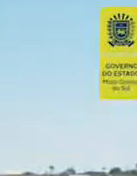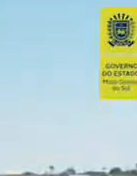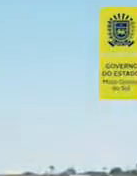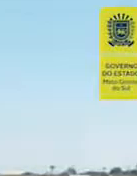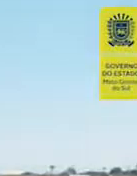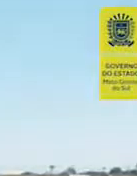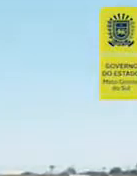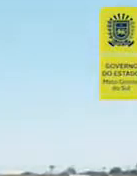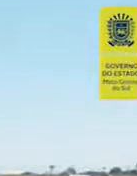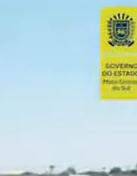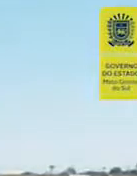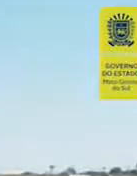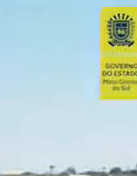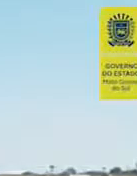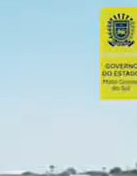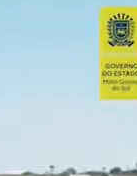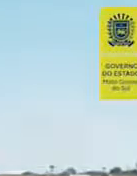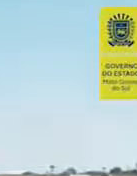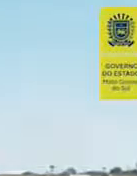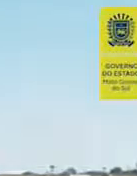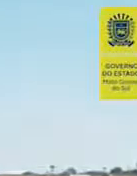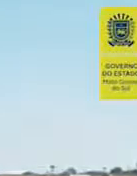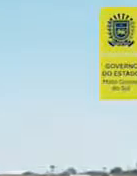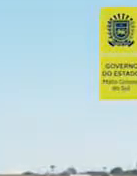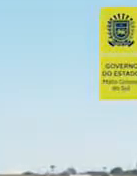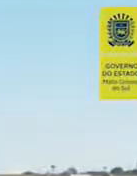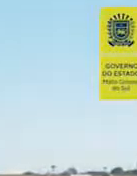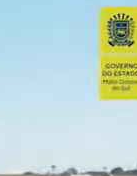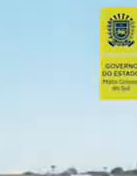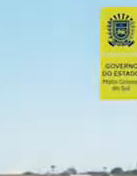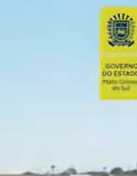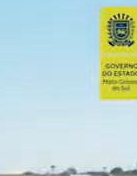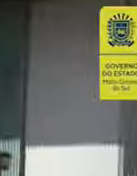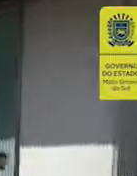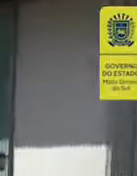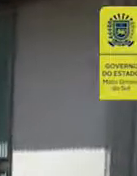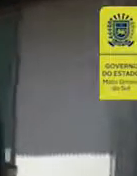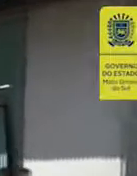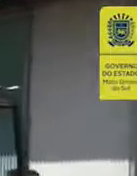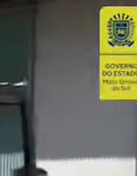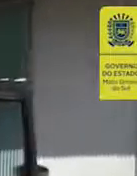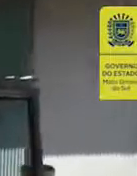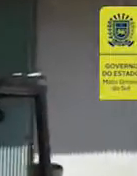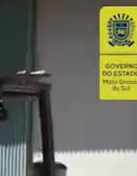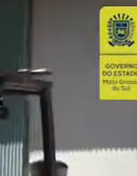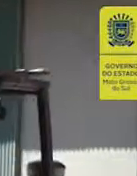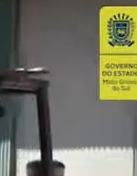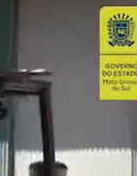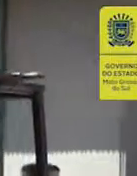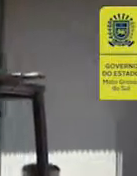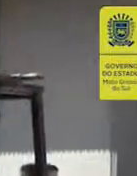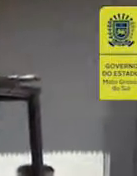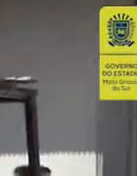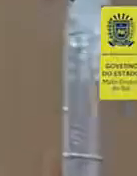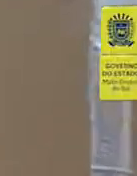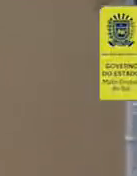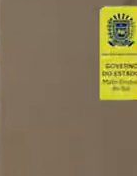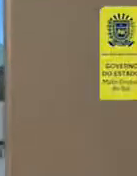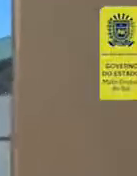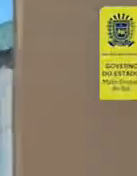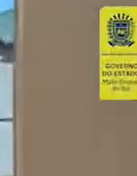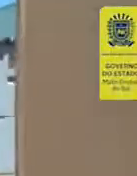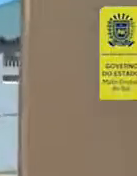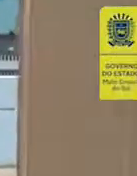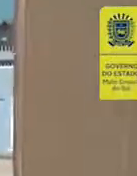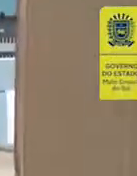equipamentos vão para três lagoas e sete vão para o hospital regional aqui de campo grande pense nos ajudem muito